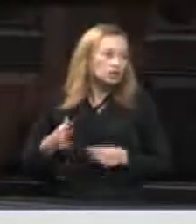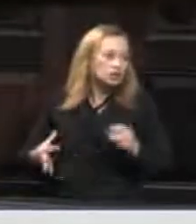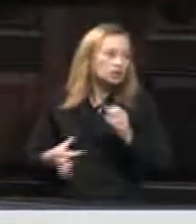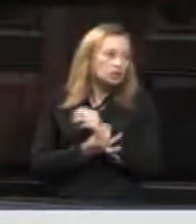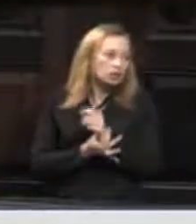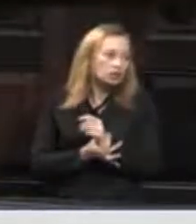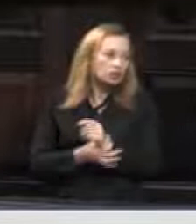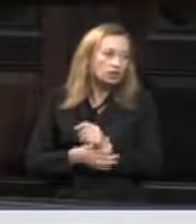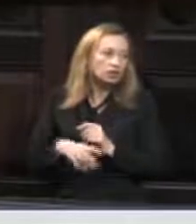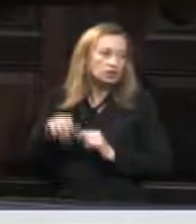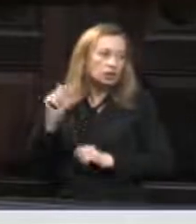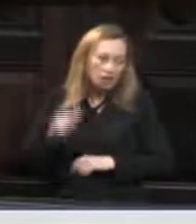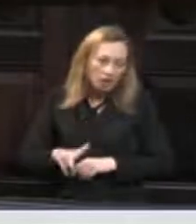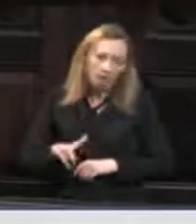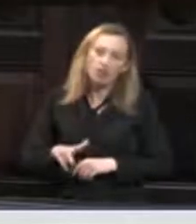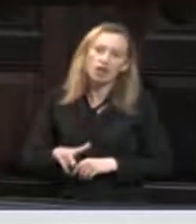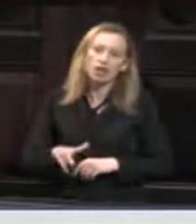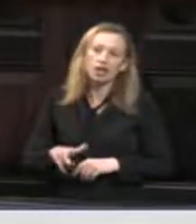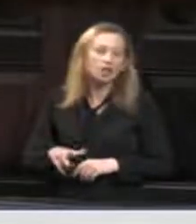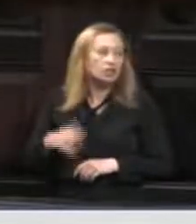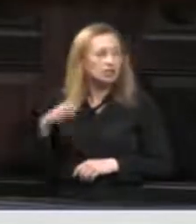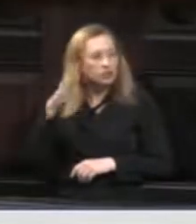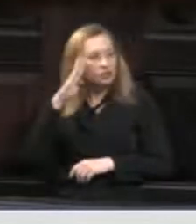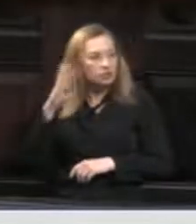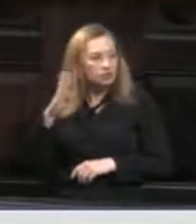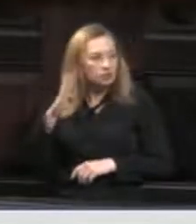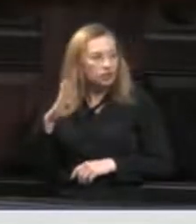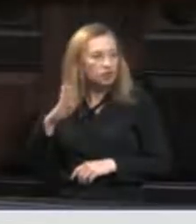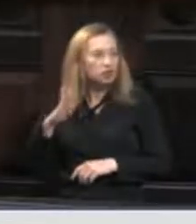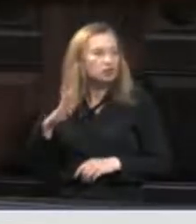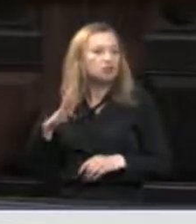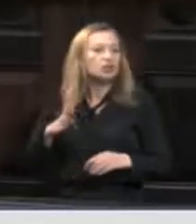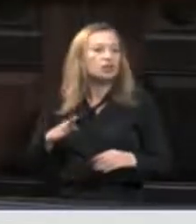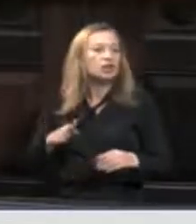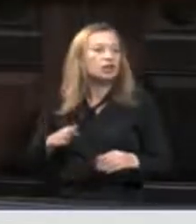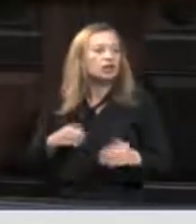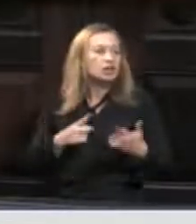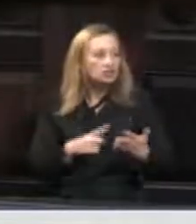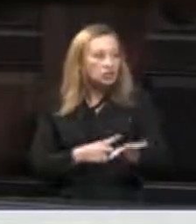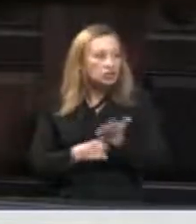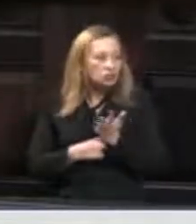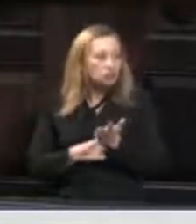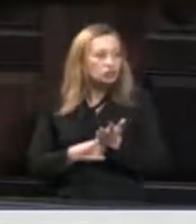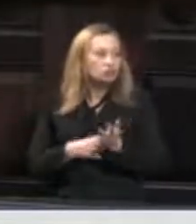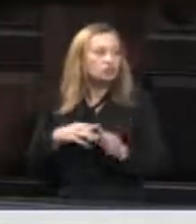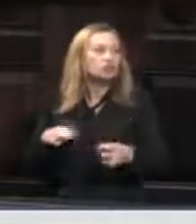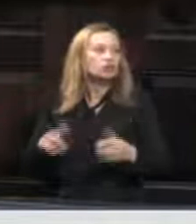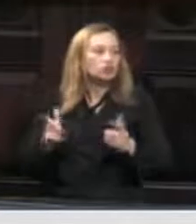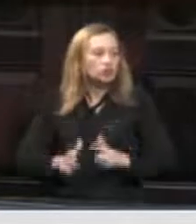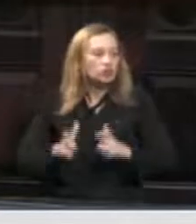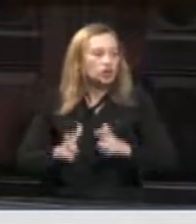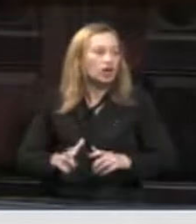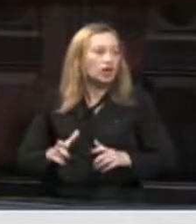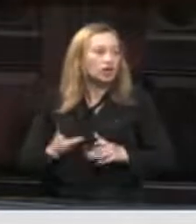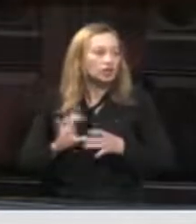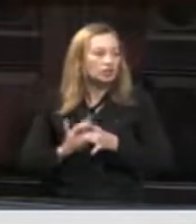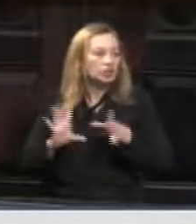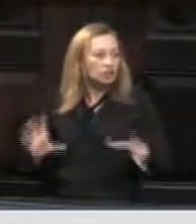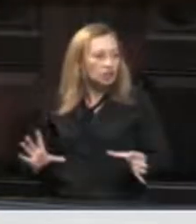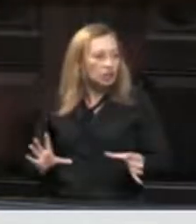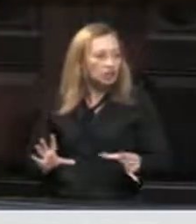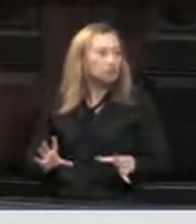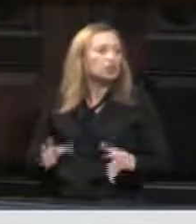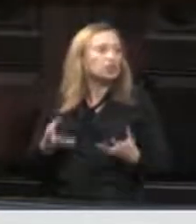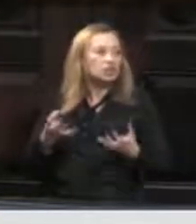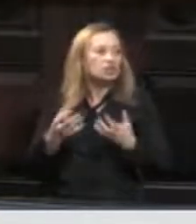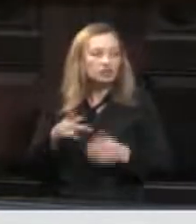a prevenção da democracia, é a garantia dos espaços democráticos, é a garantia da diversidade. Queria trazer essa parte para